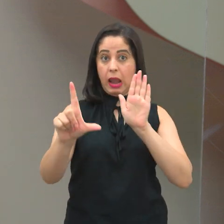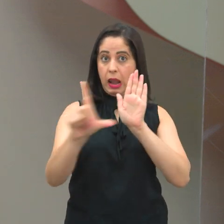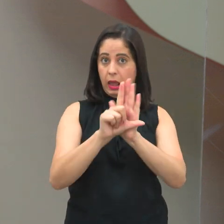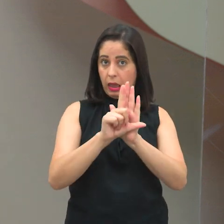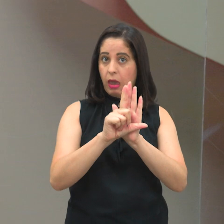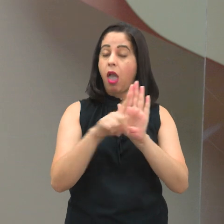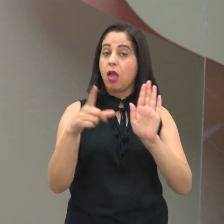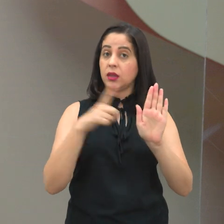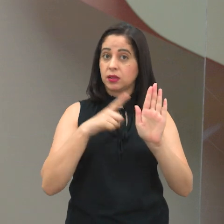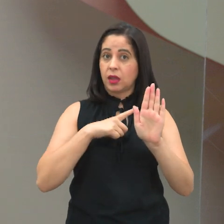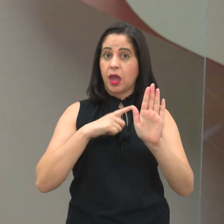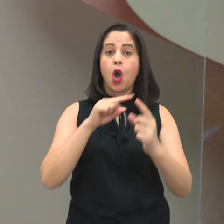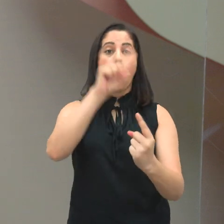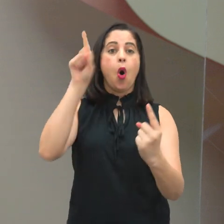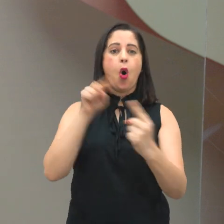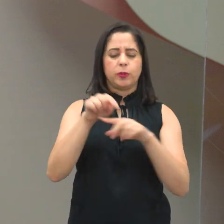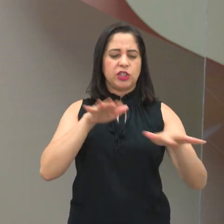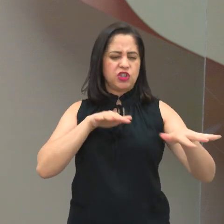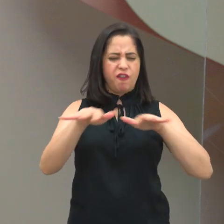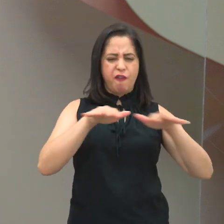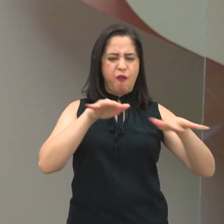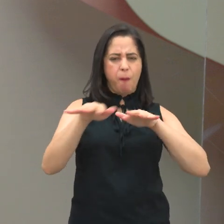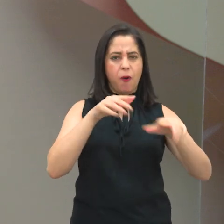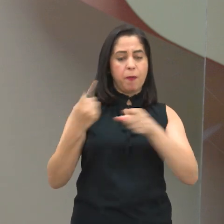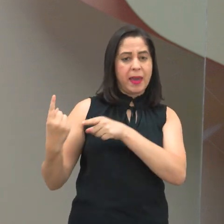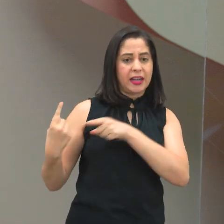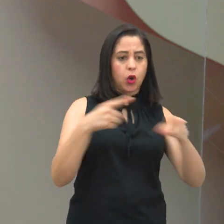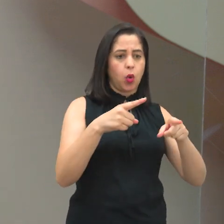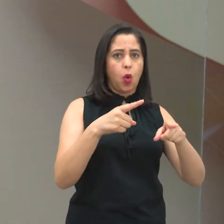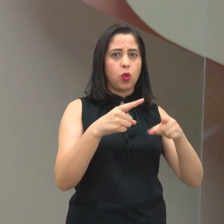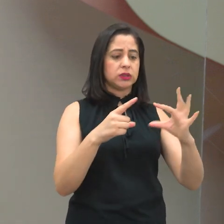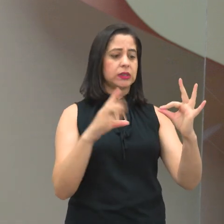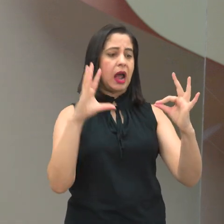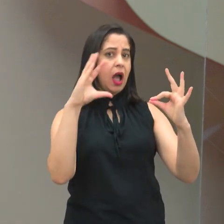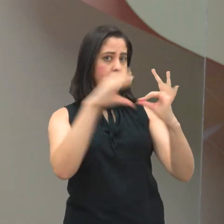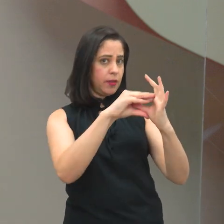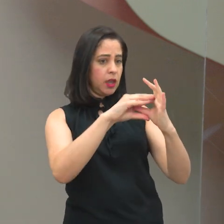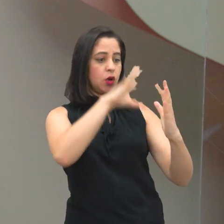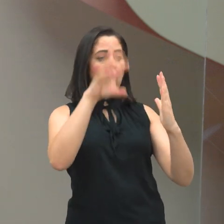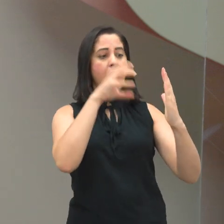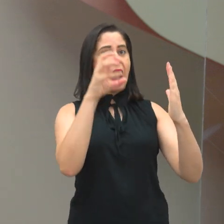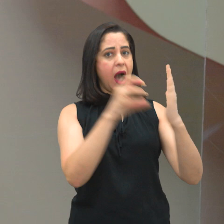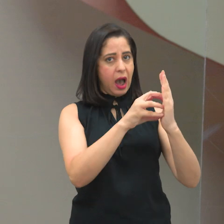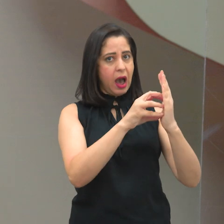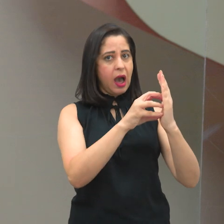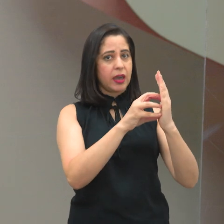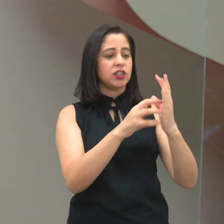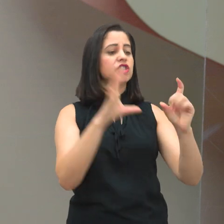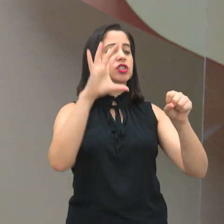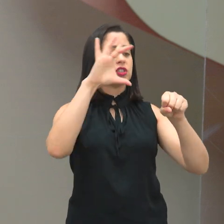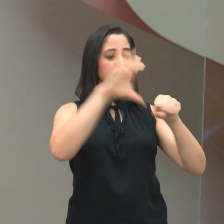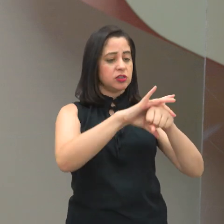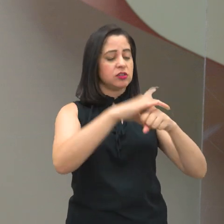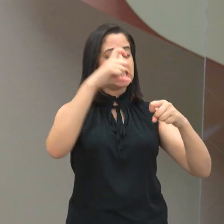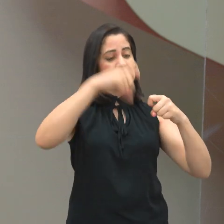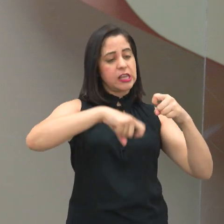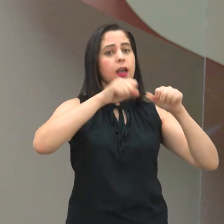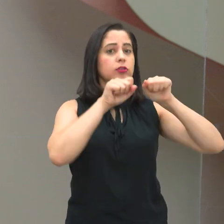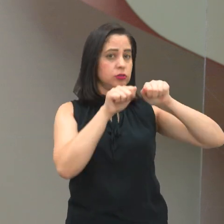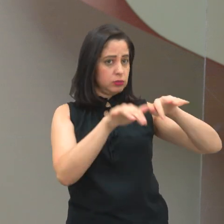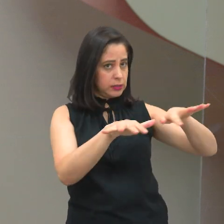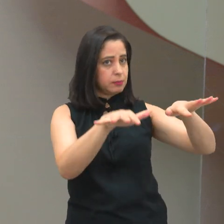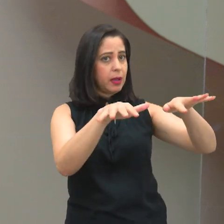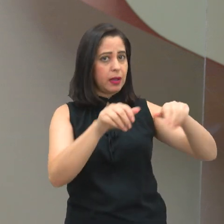que marca uma grande mobilização na luta contra o vírus HIV, a AIDS e outras infecções